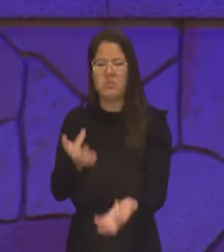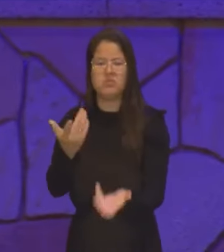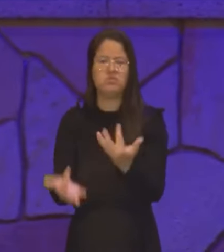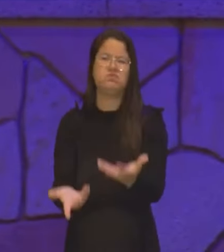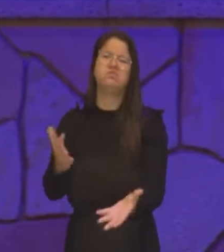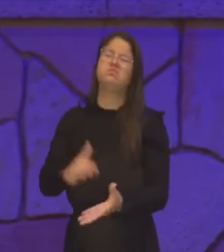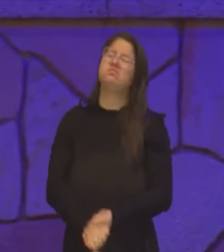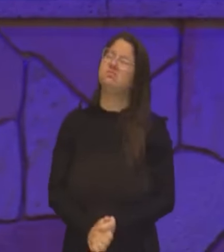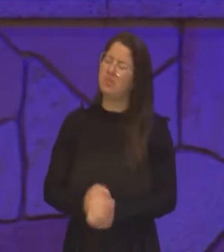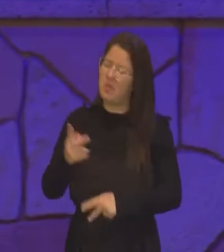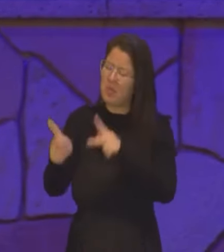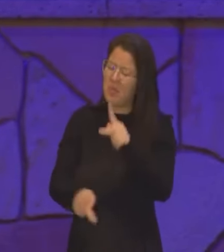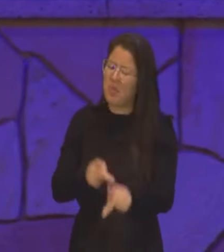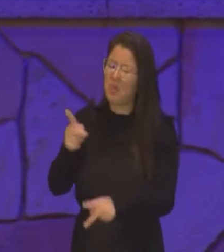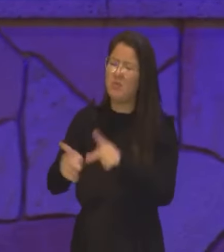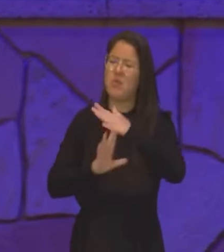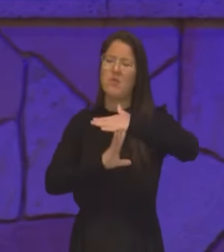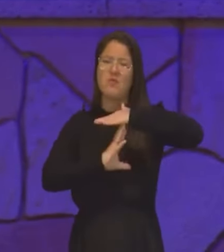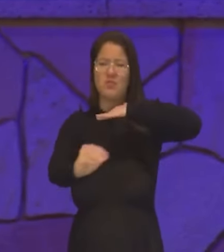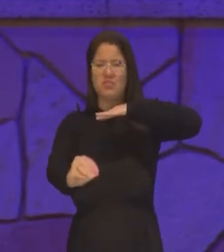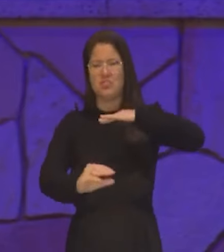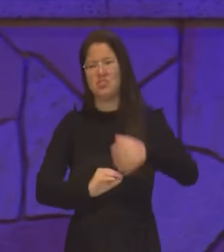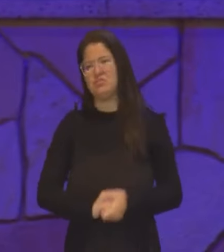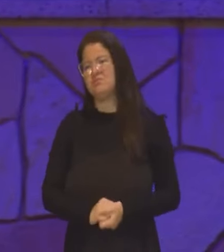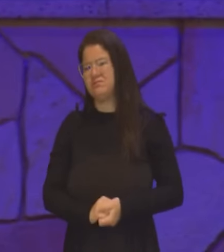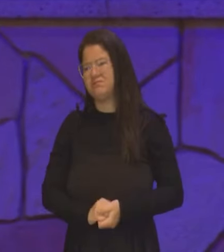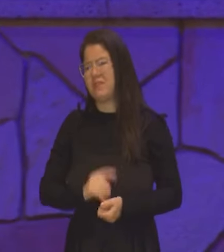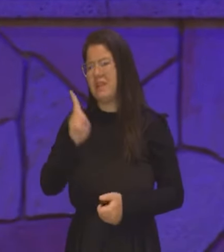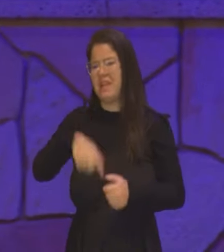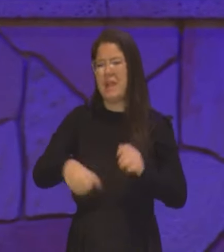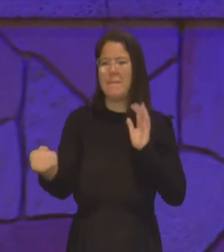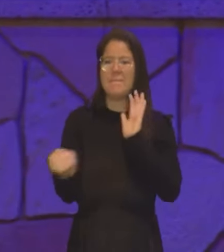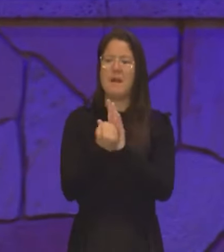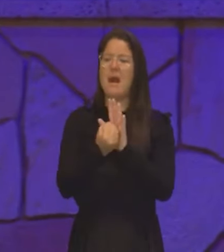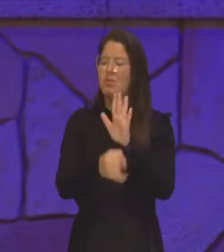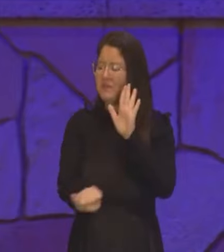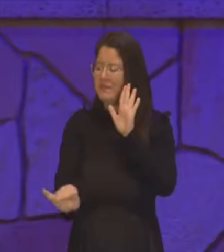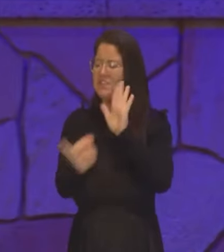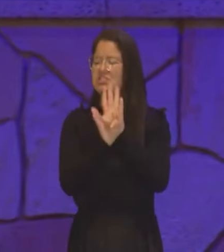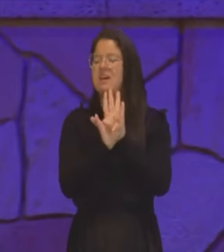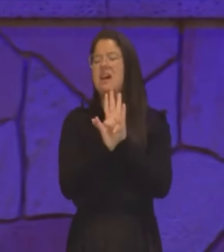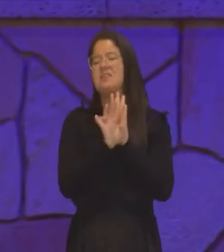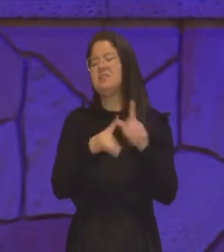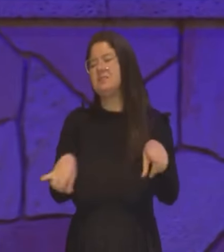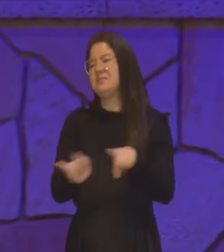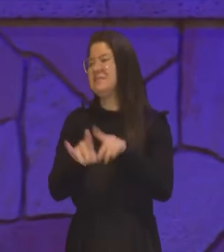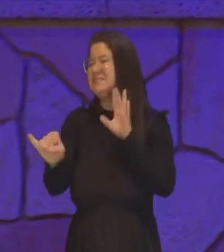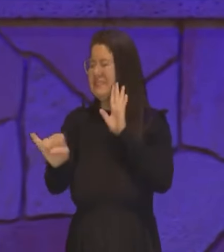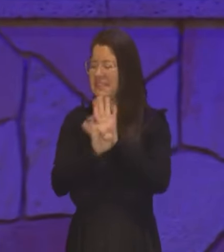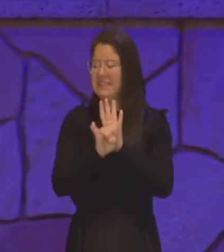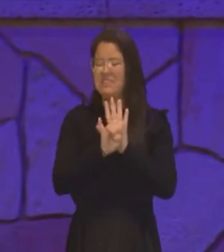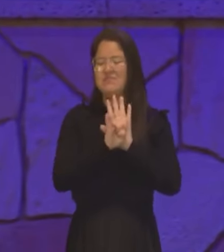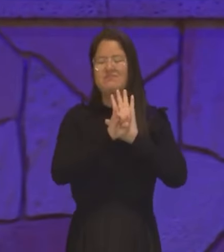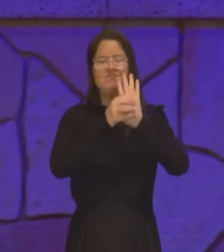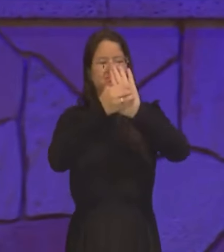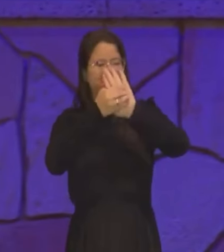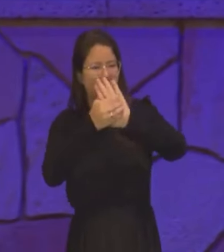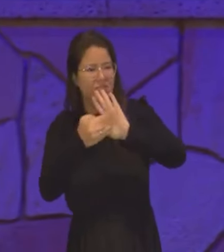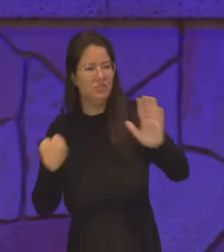O povo estava no exílio, era símbolo da identidade, e aquela identidade foi